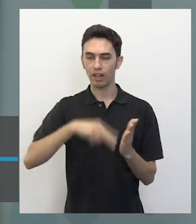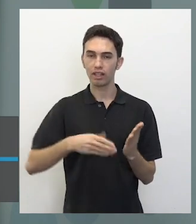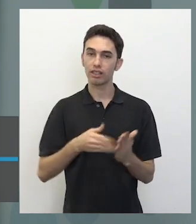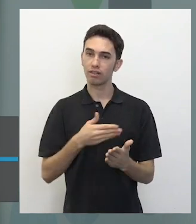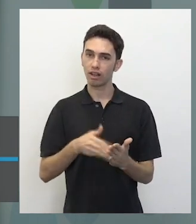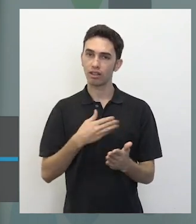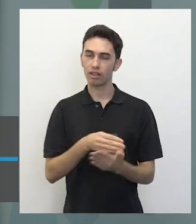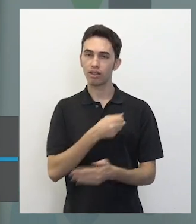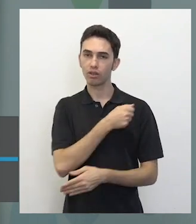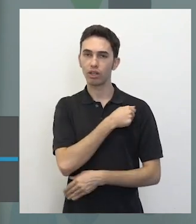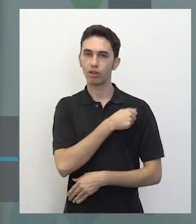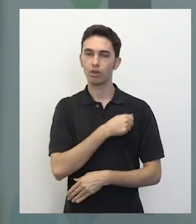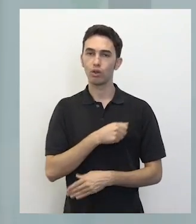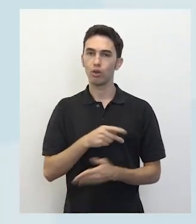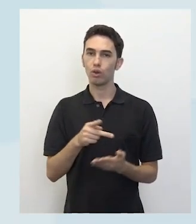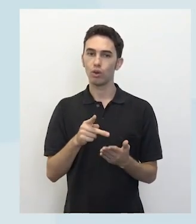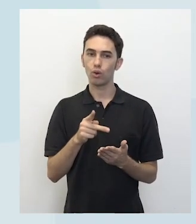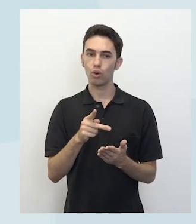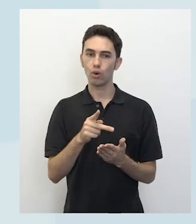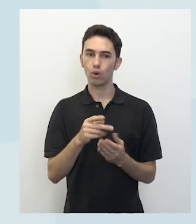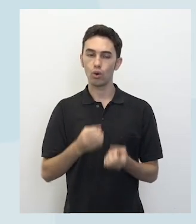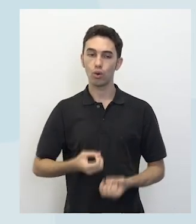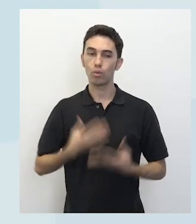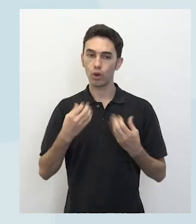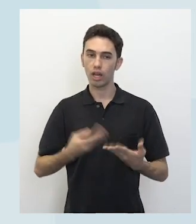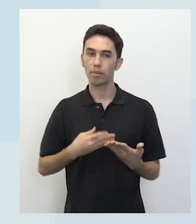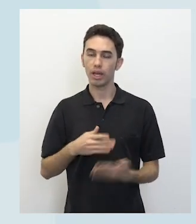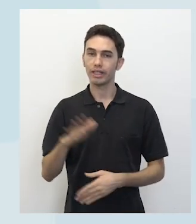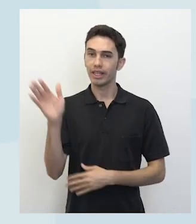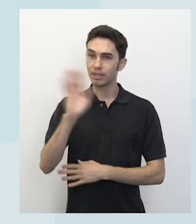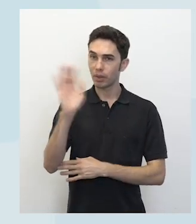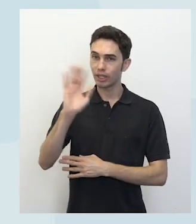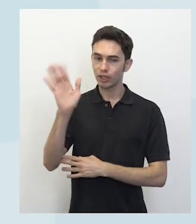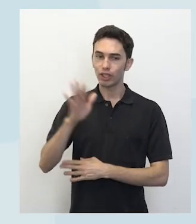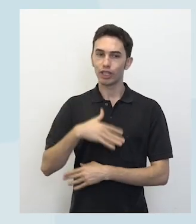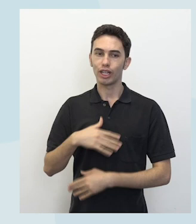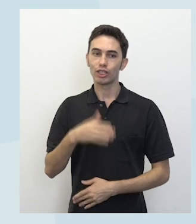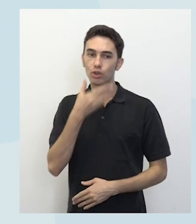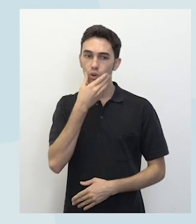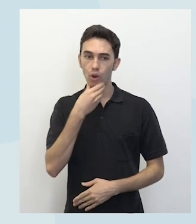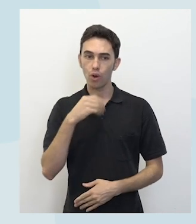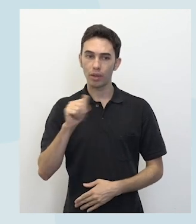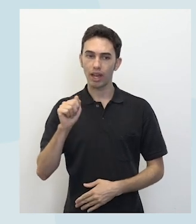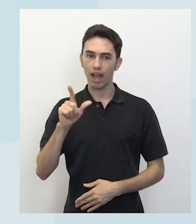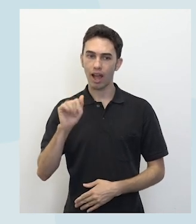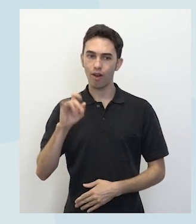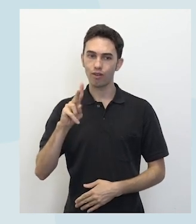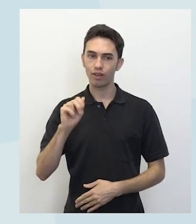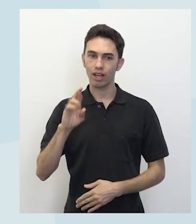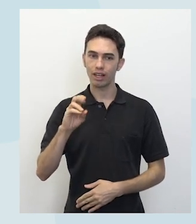aluno, o poema Despedidas, de Álvares de Azevedo. Vamos lá.